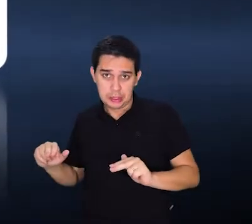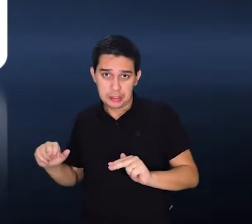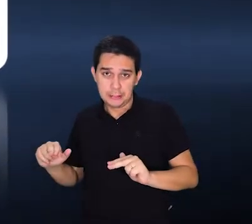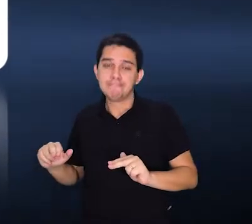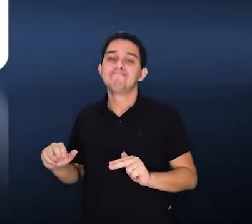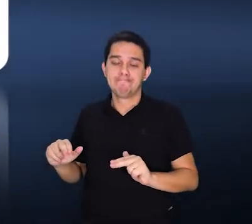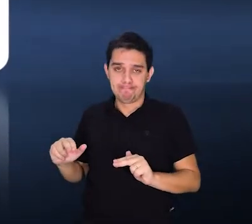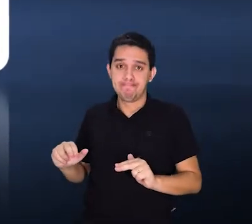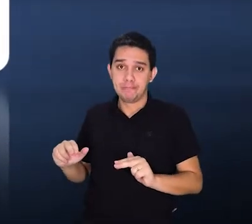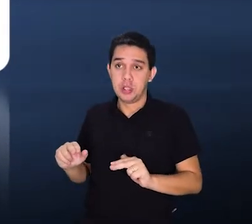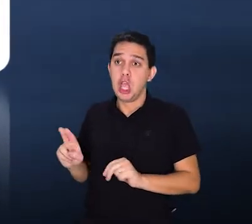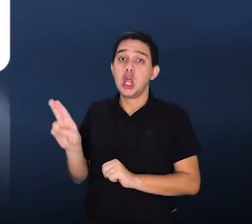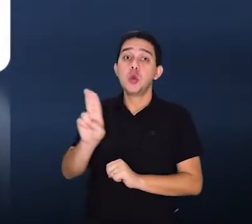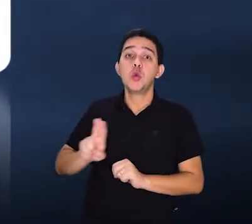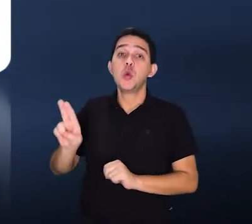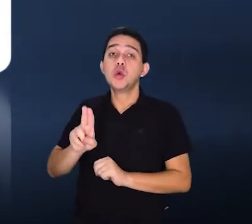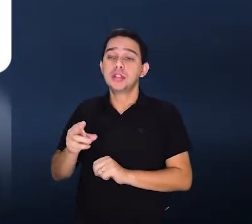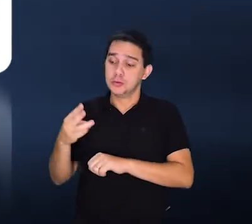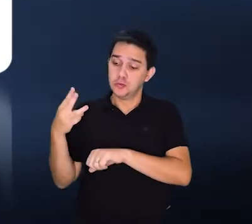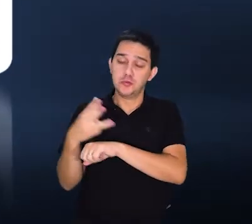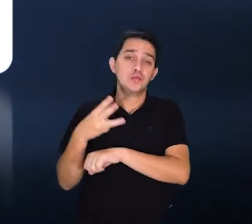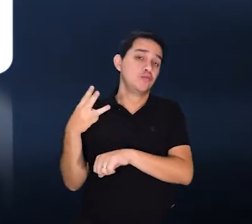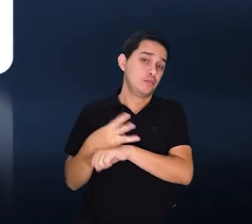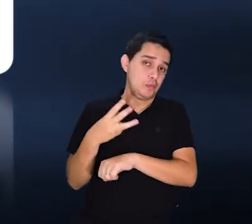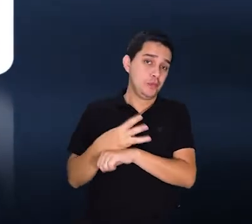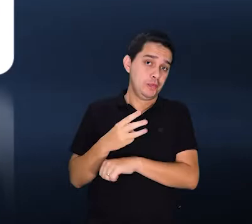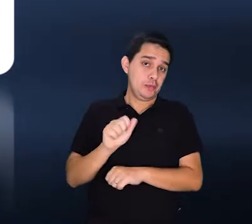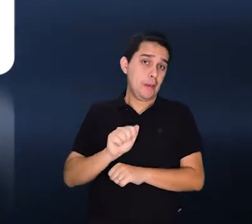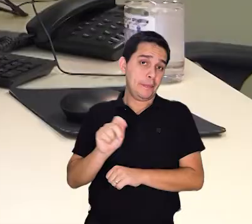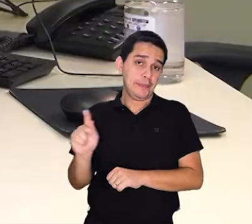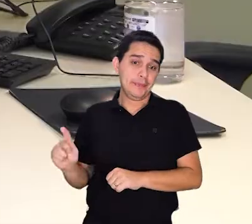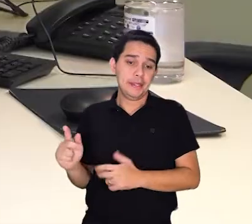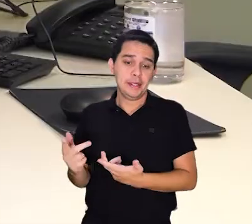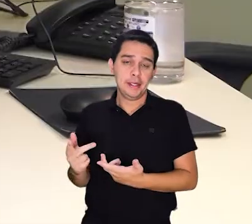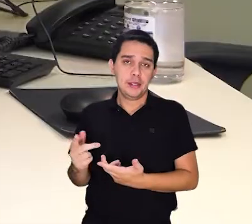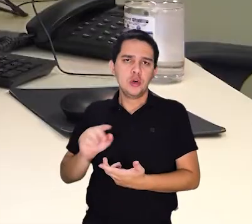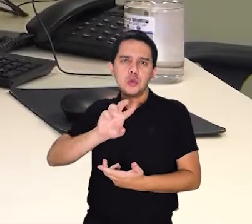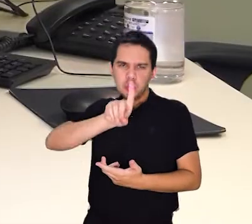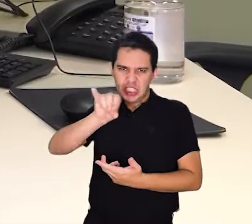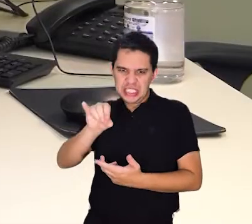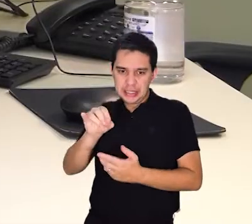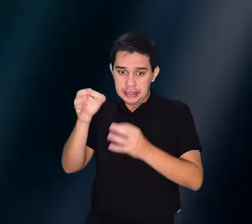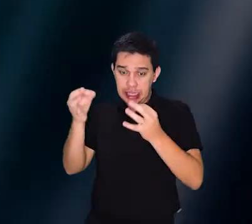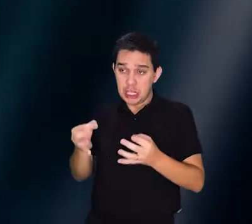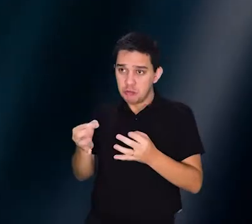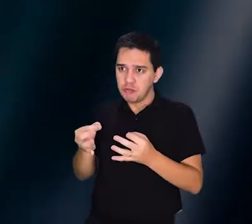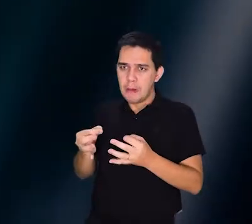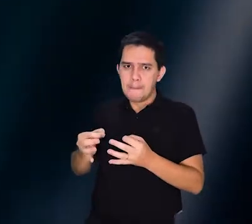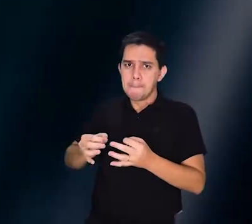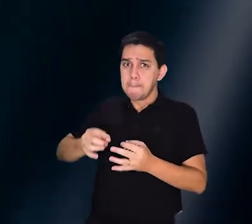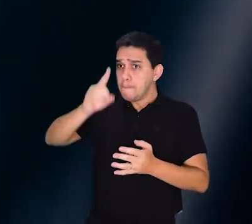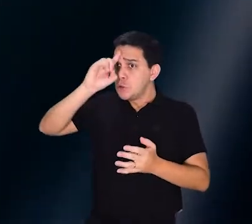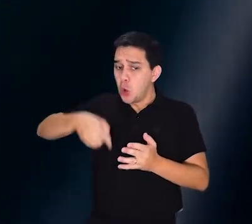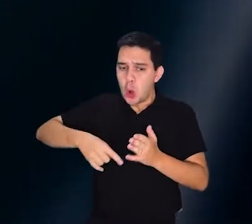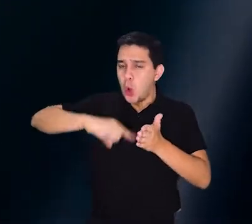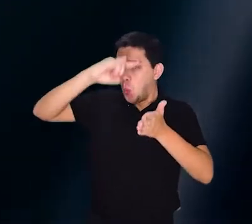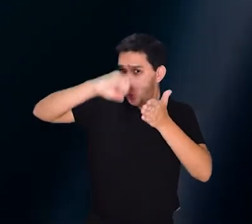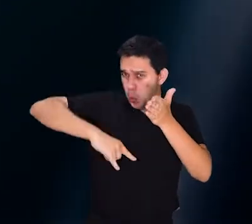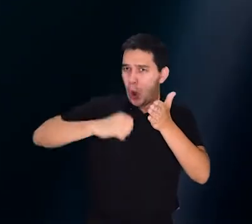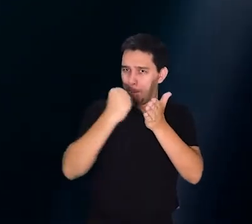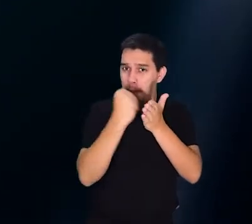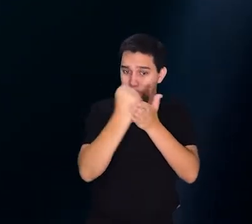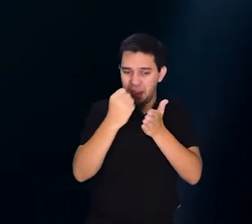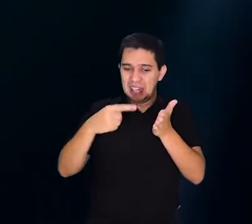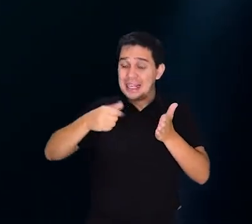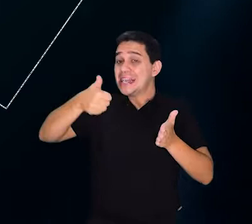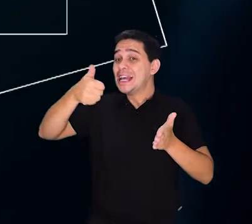seja, valendo-se do uso de aplicativos de WhatsApp. No dia da operação, foram cumpridos de forma exitosa